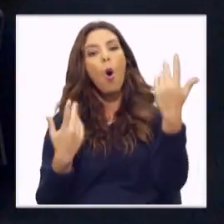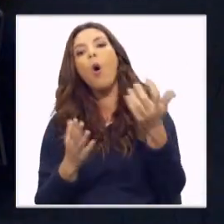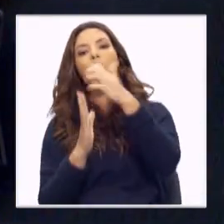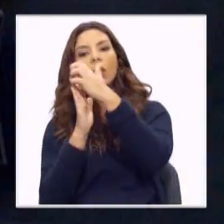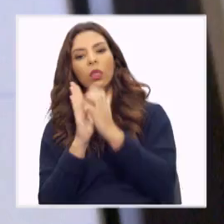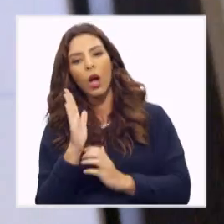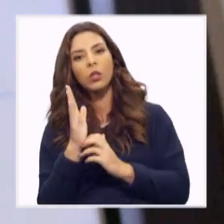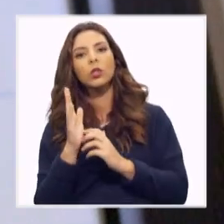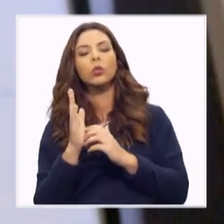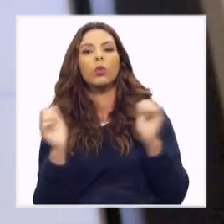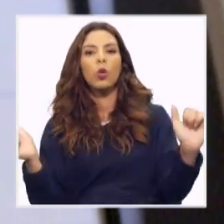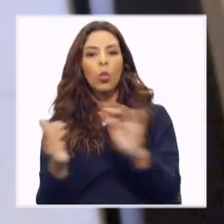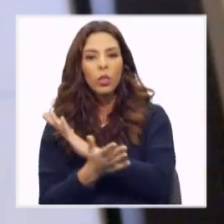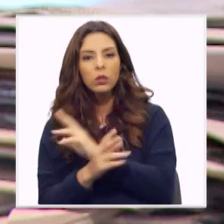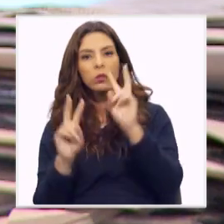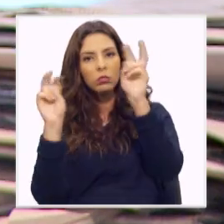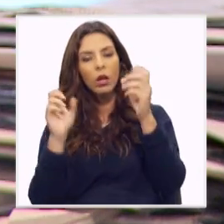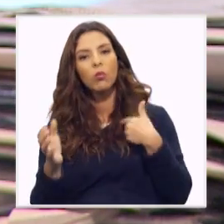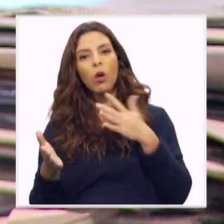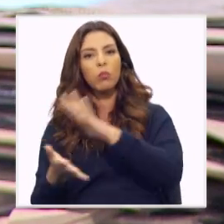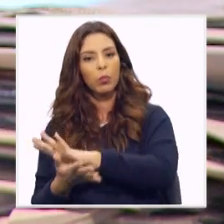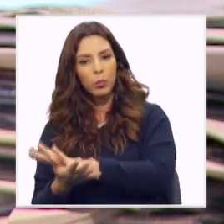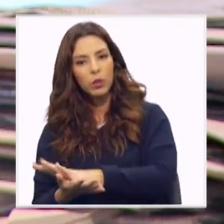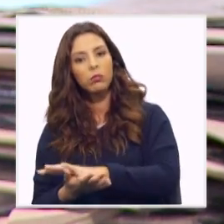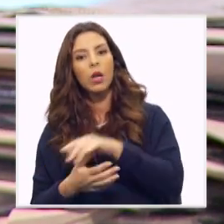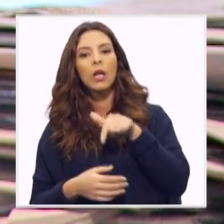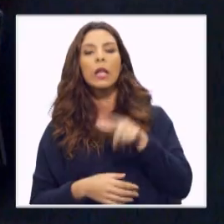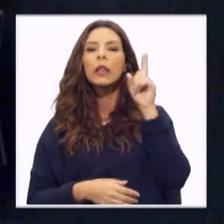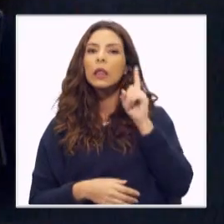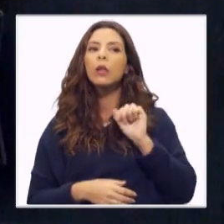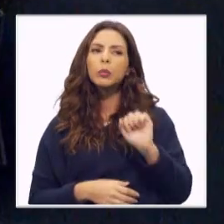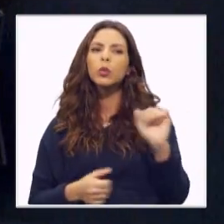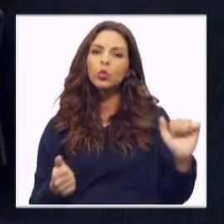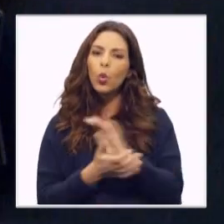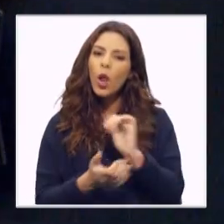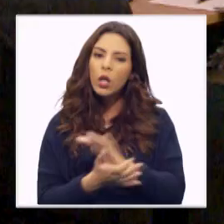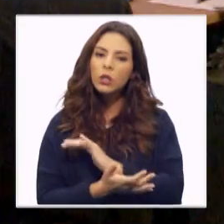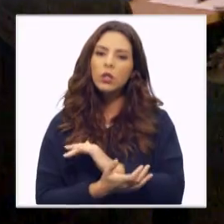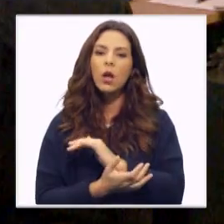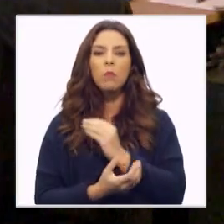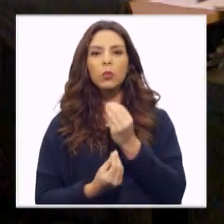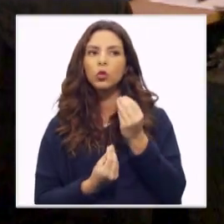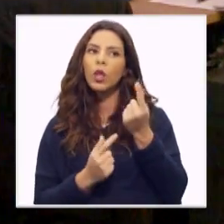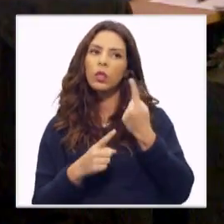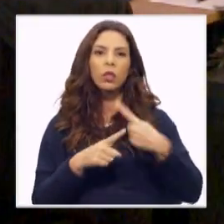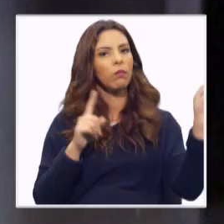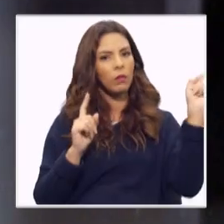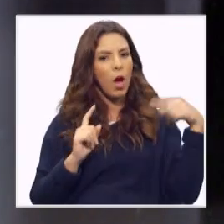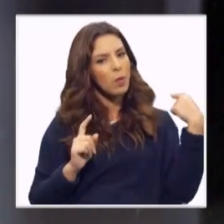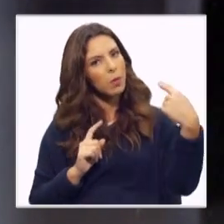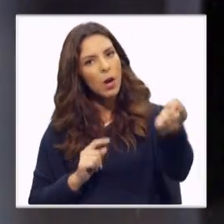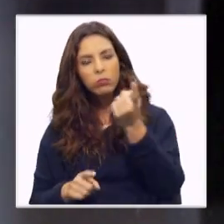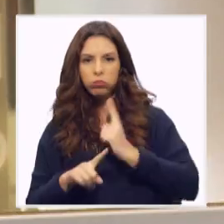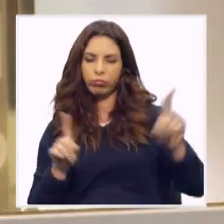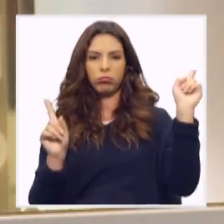notícias quando as tenho, falar com pessoas. Portanto, o dia de trabalho de um jornalista acaba por ser muito diferente todos os